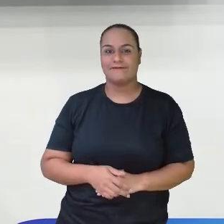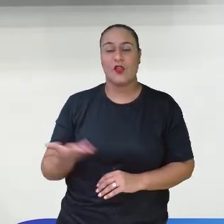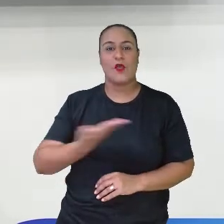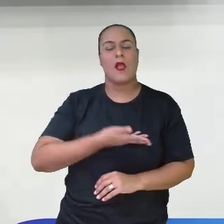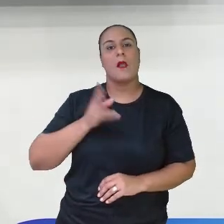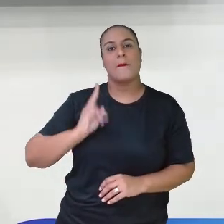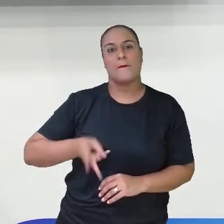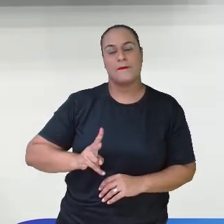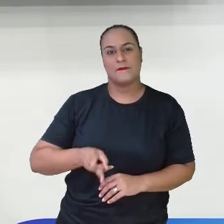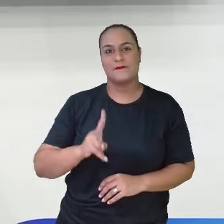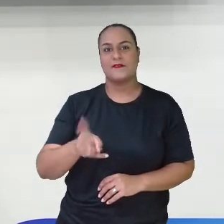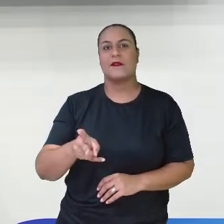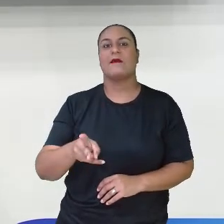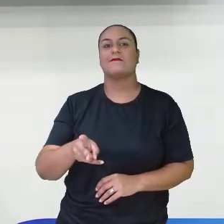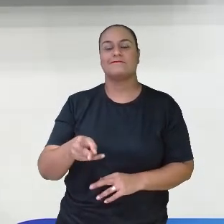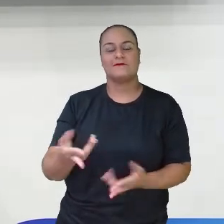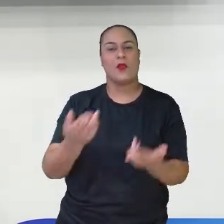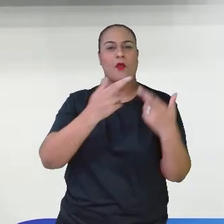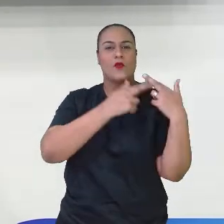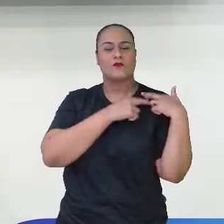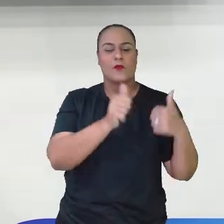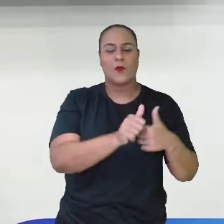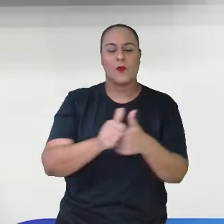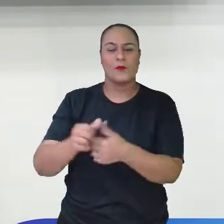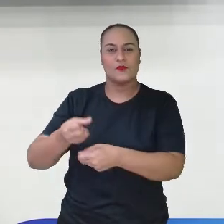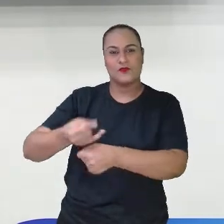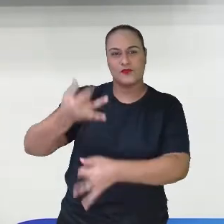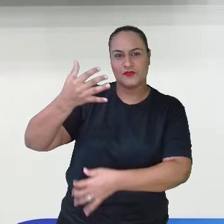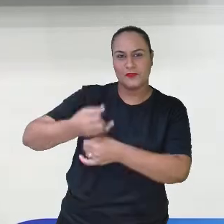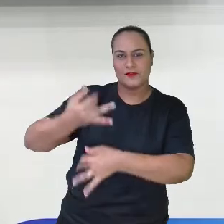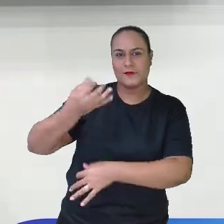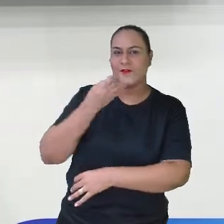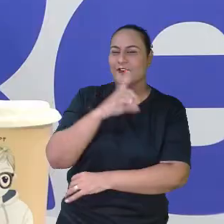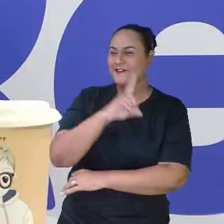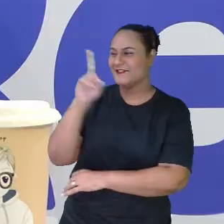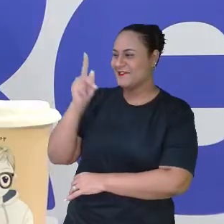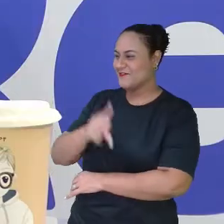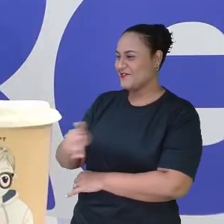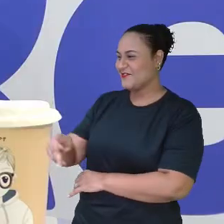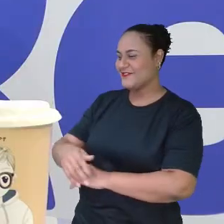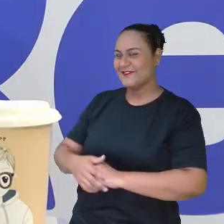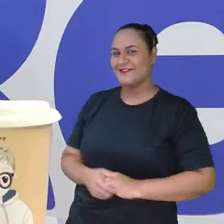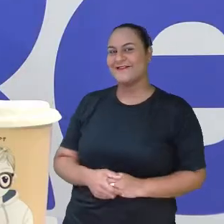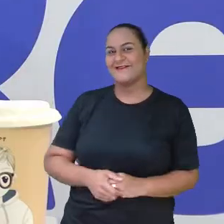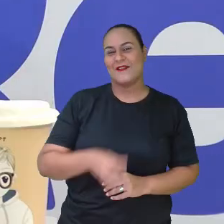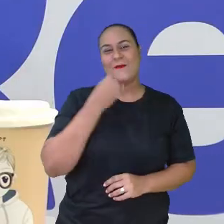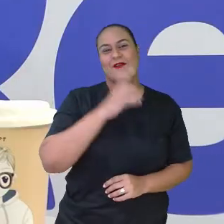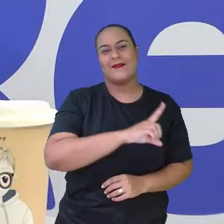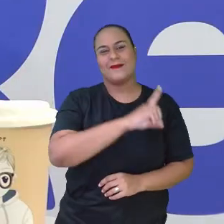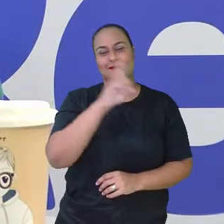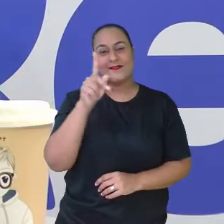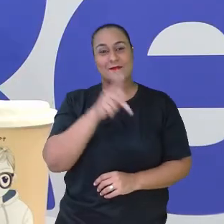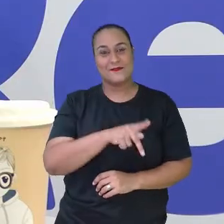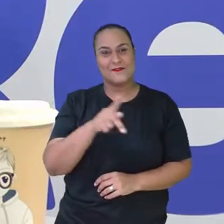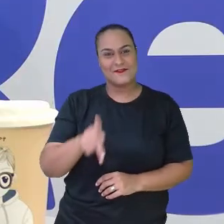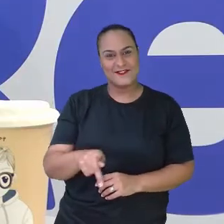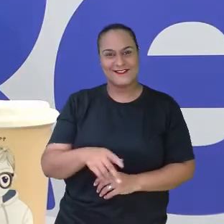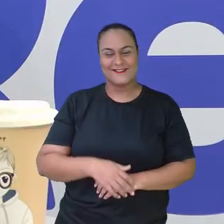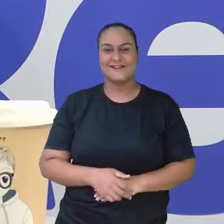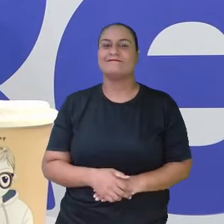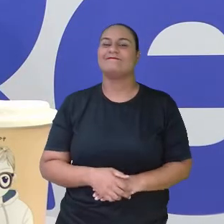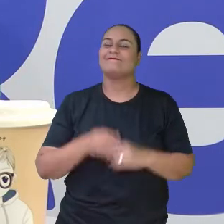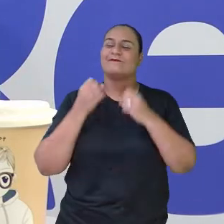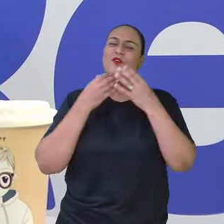sempre, que está aí no chat, que é a professora Márcia. Bom dia, Márcia! Bom dia, professora